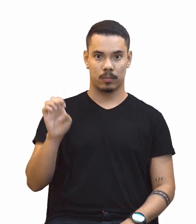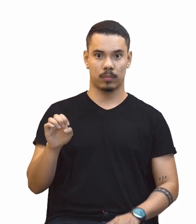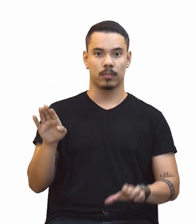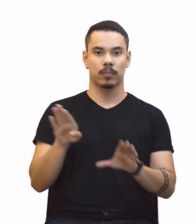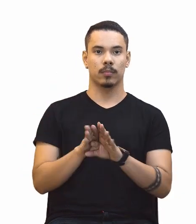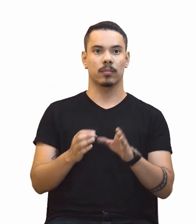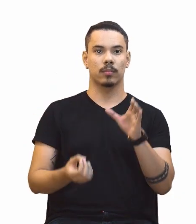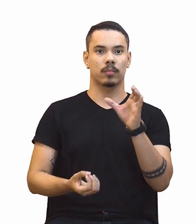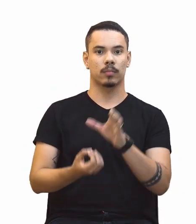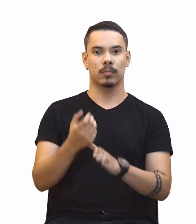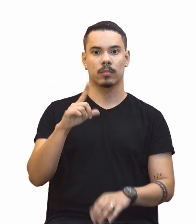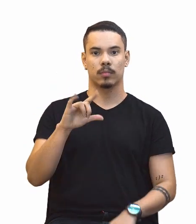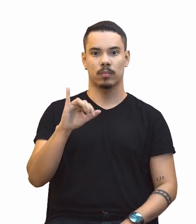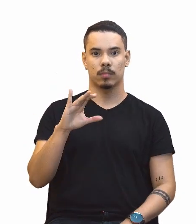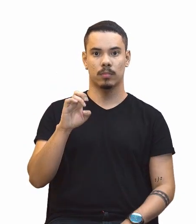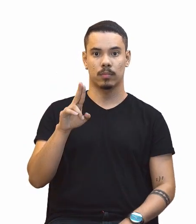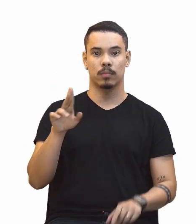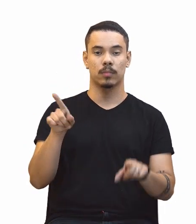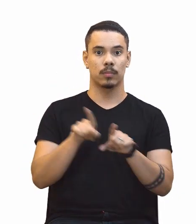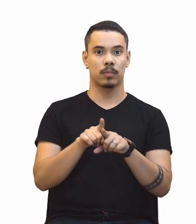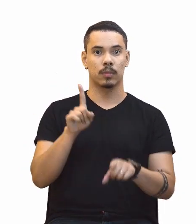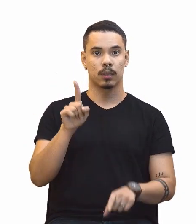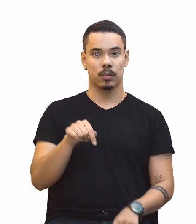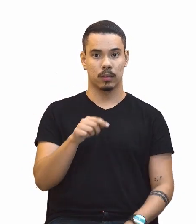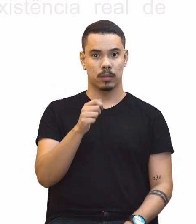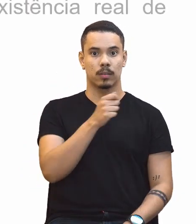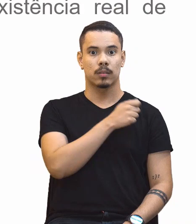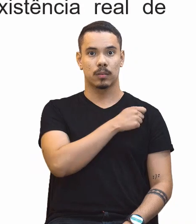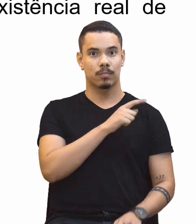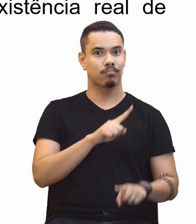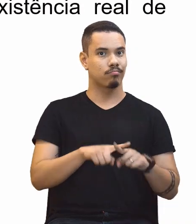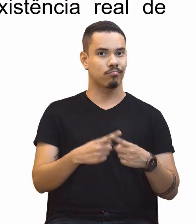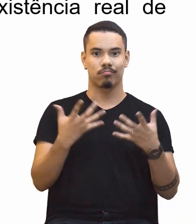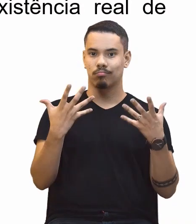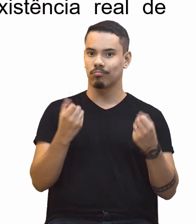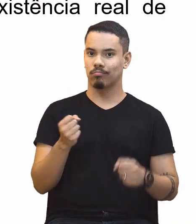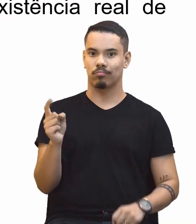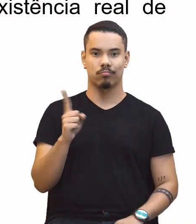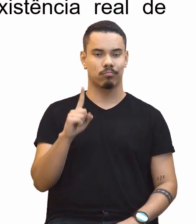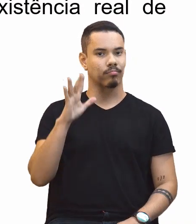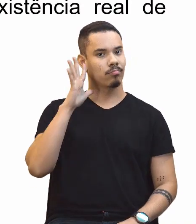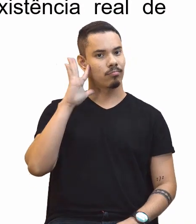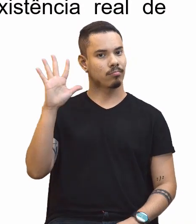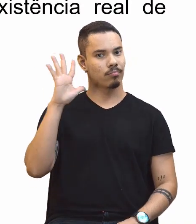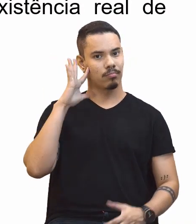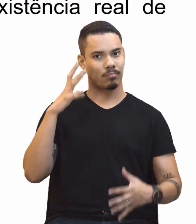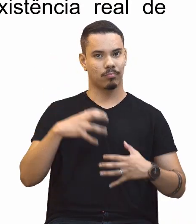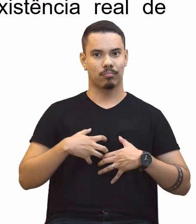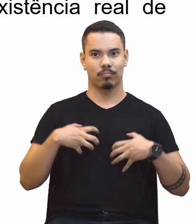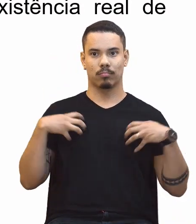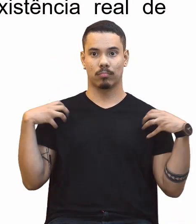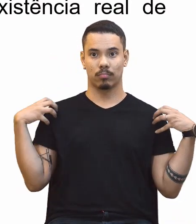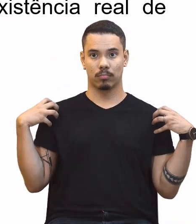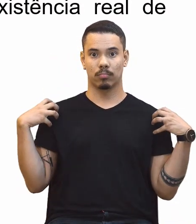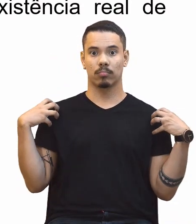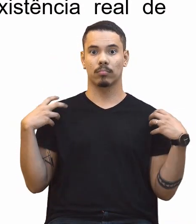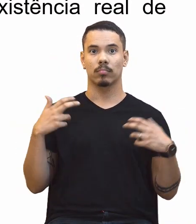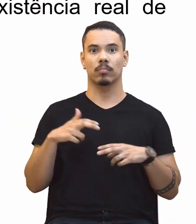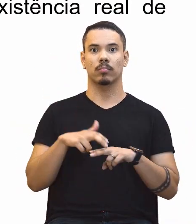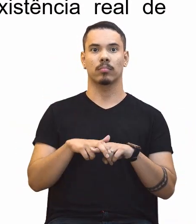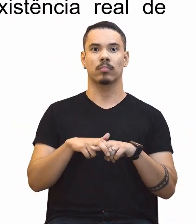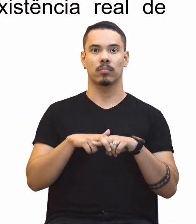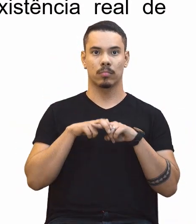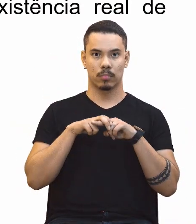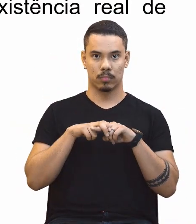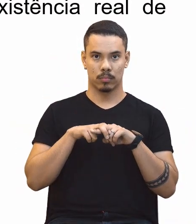de ser aluno, ele rejeita a teoria de seu mestre. Olha só. Então, temos a sensação ao